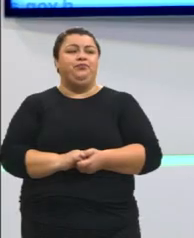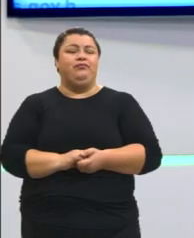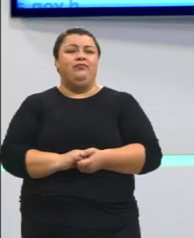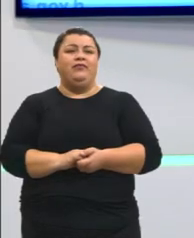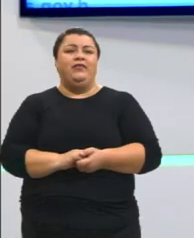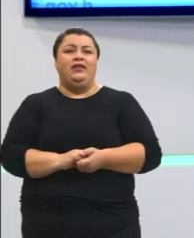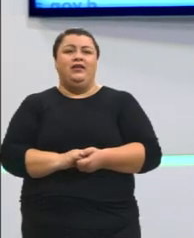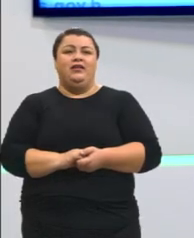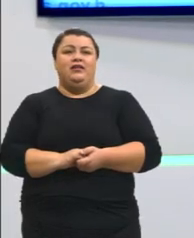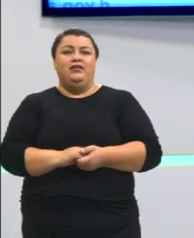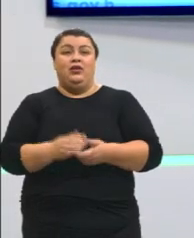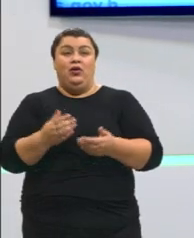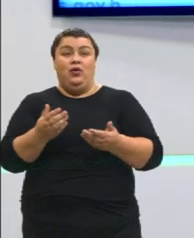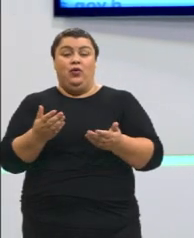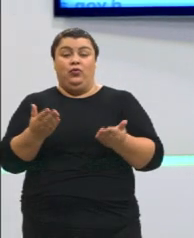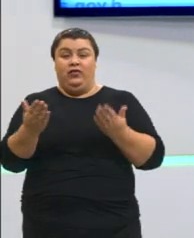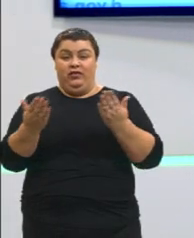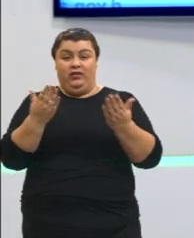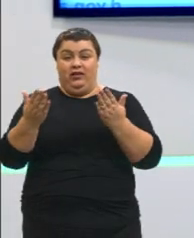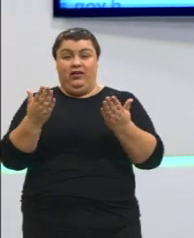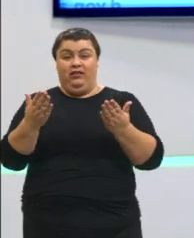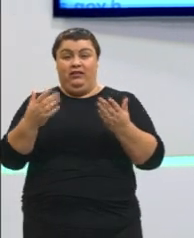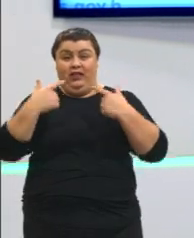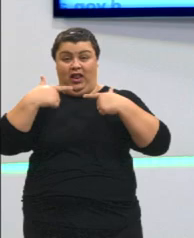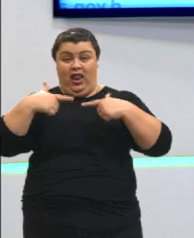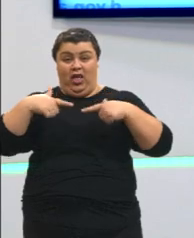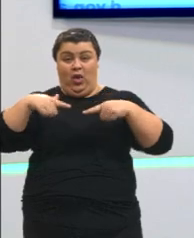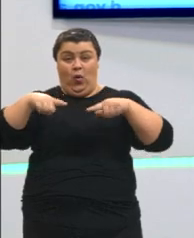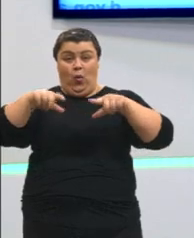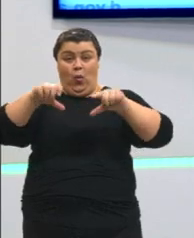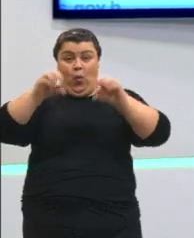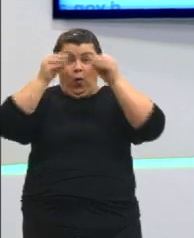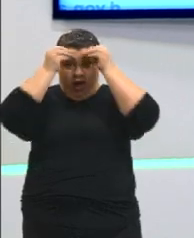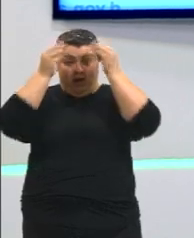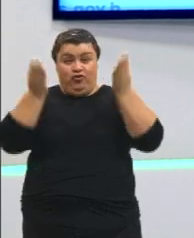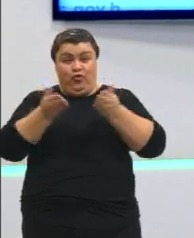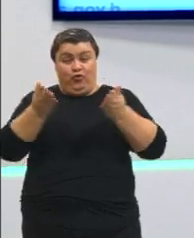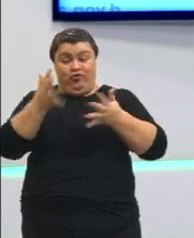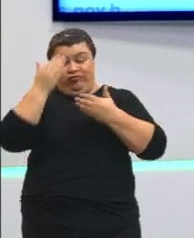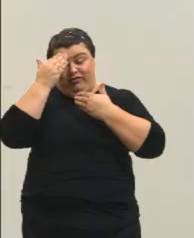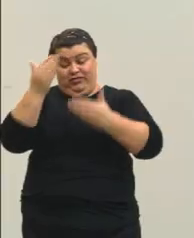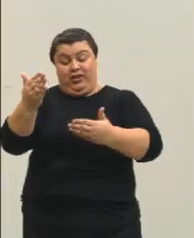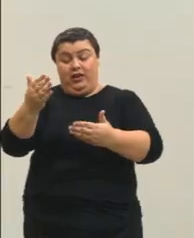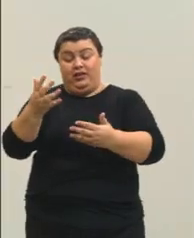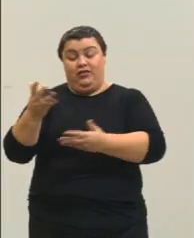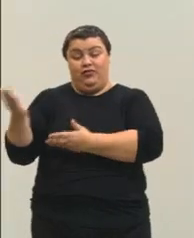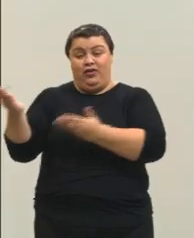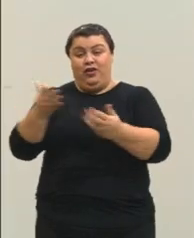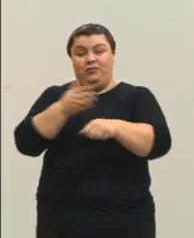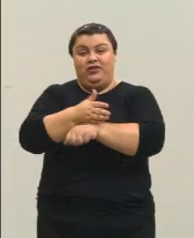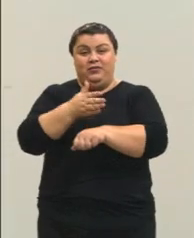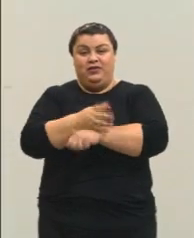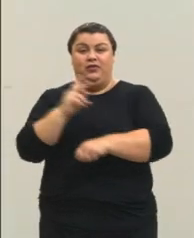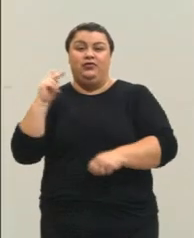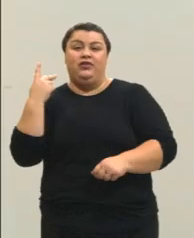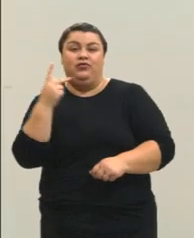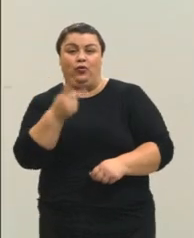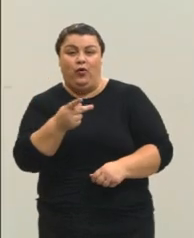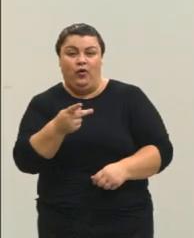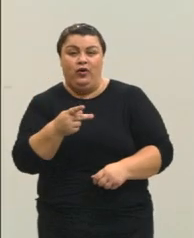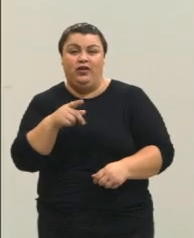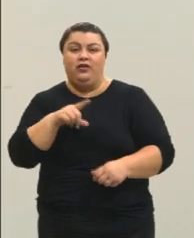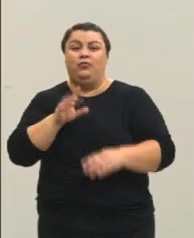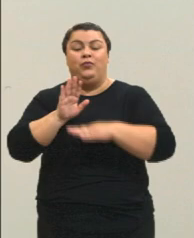a nossa análise de linguagem por hoje era isso eu agradeço Lucas demais eu tô participação acho que história tem muita